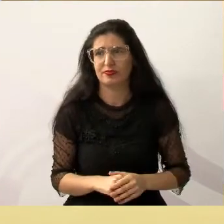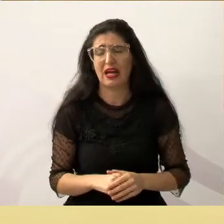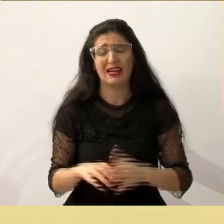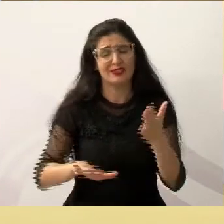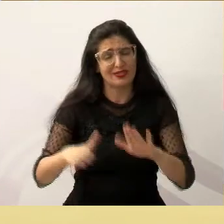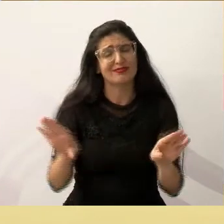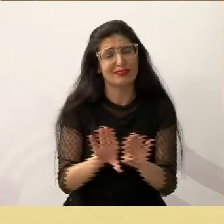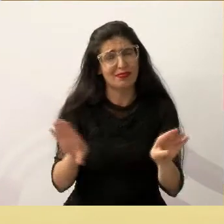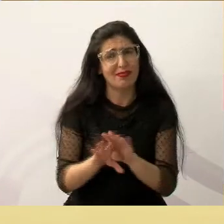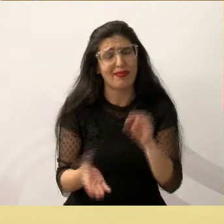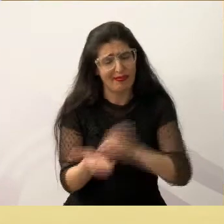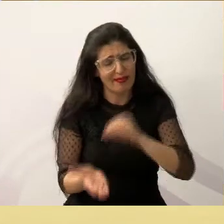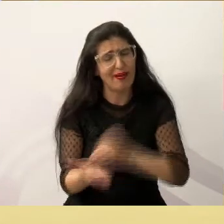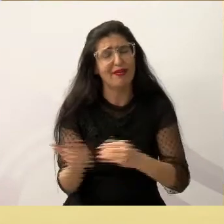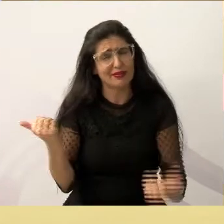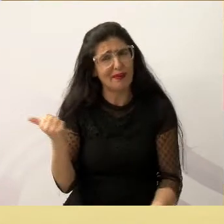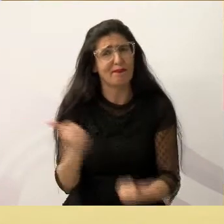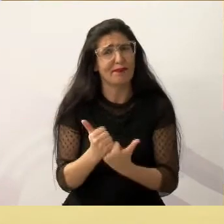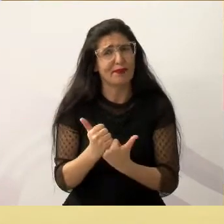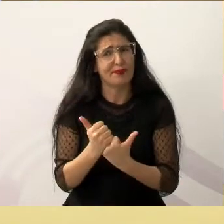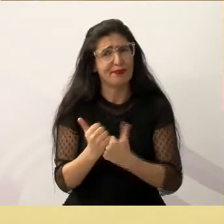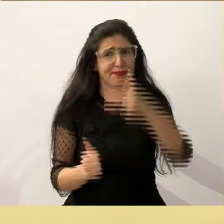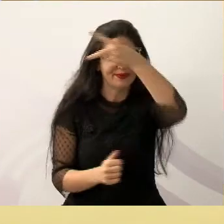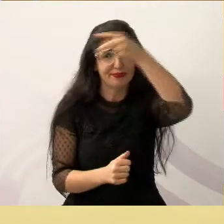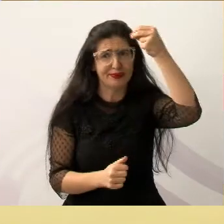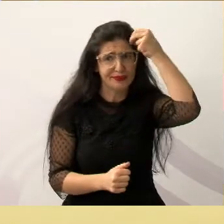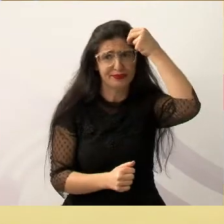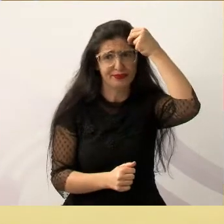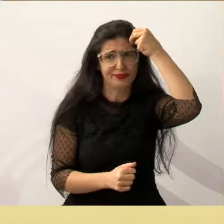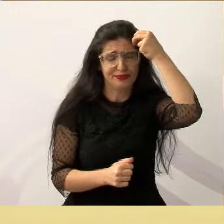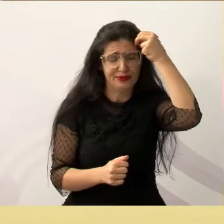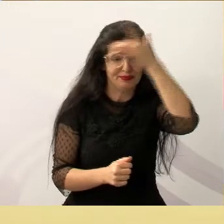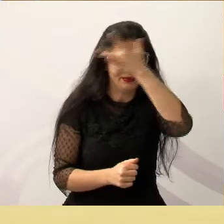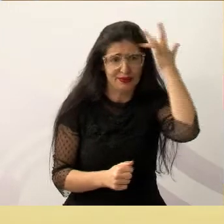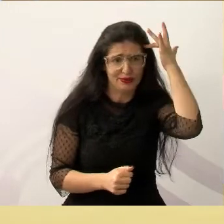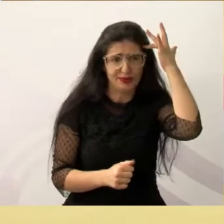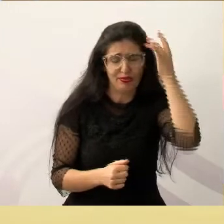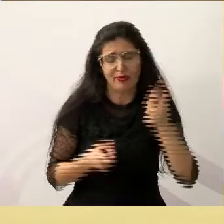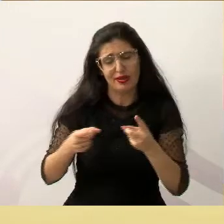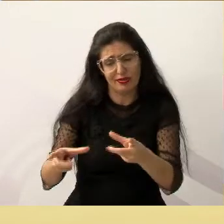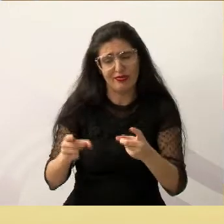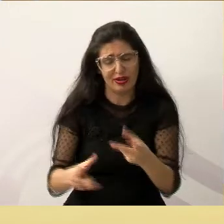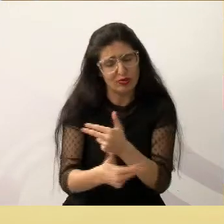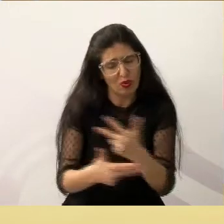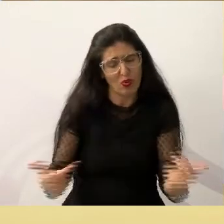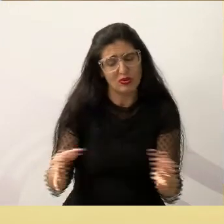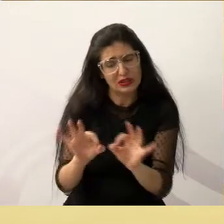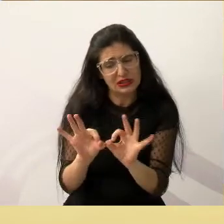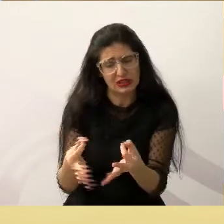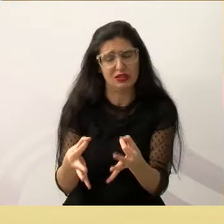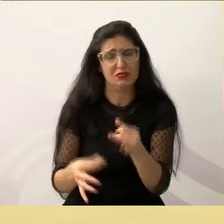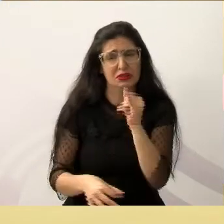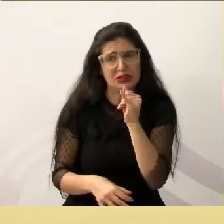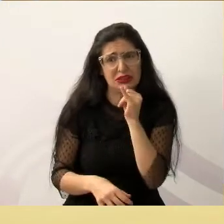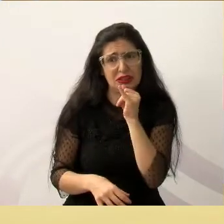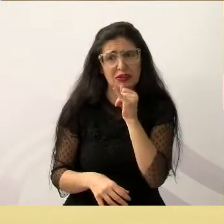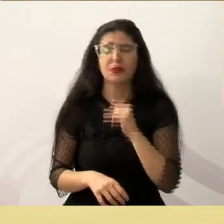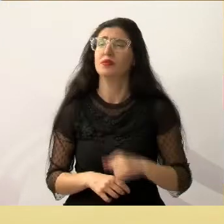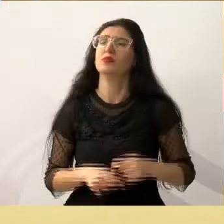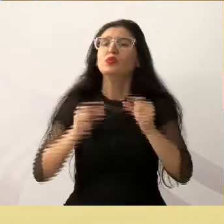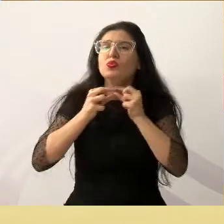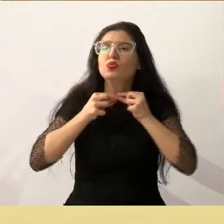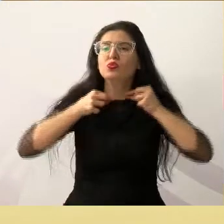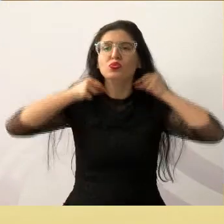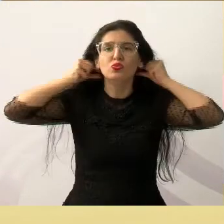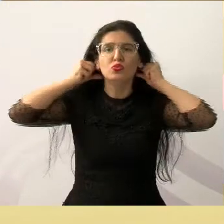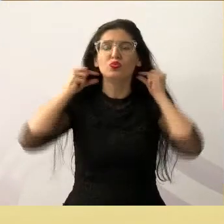vezes, da política pública local. Mas eles também, eu entendo que sejam também ambulantes, mas